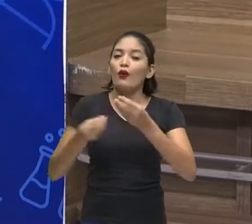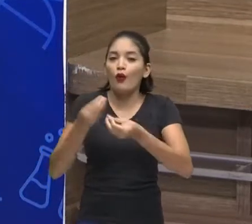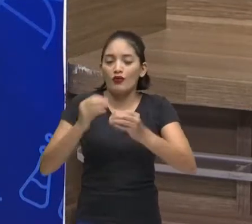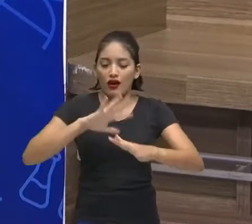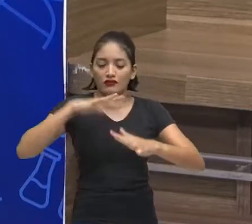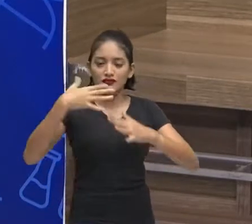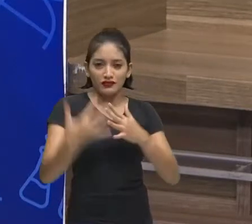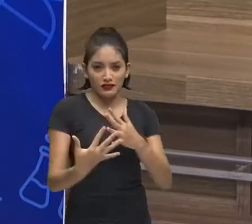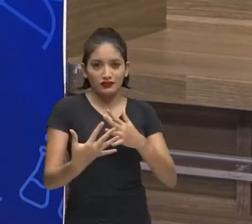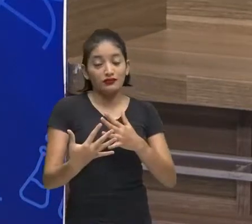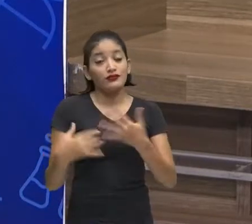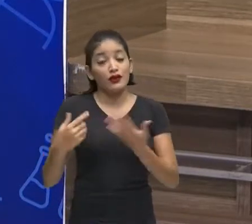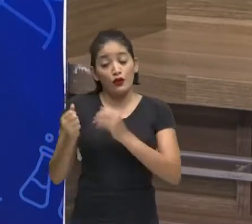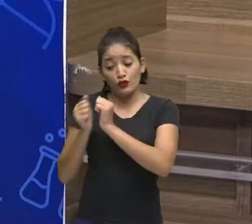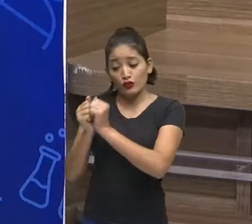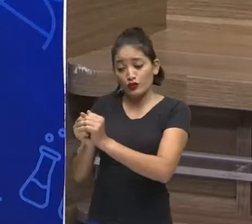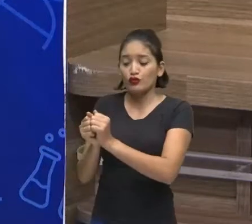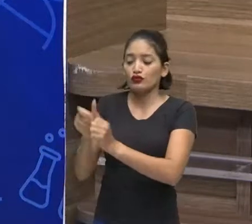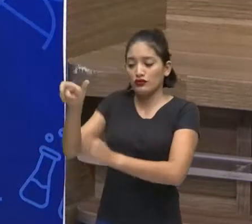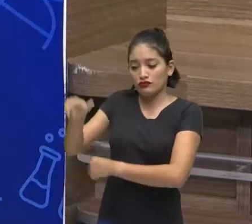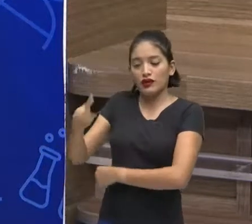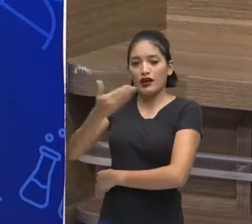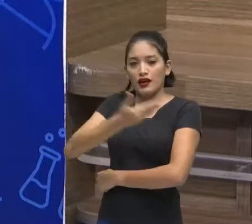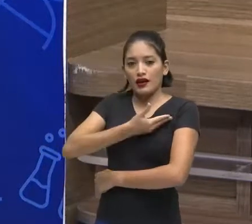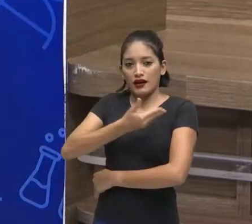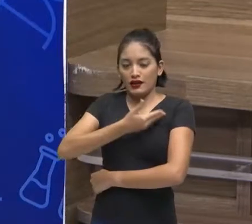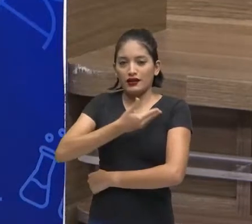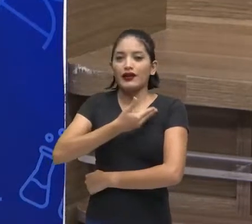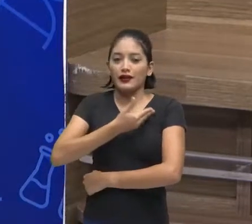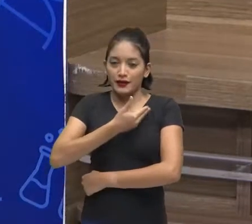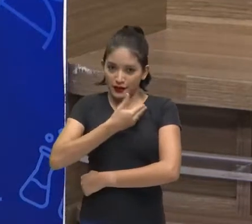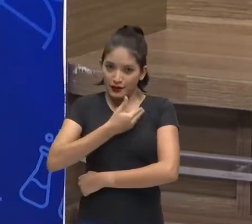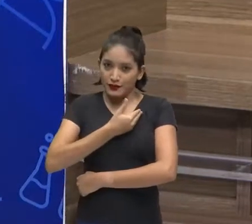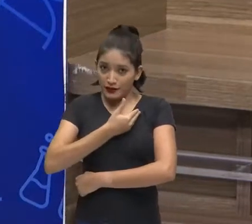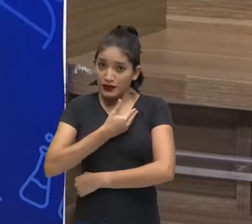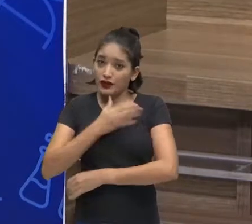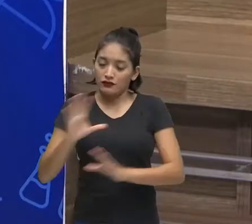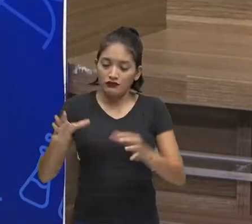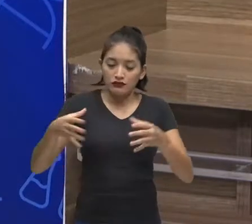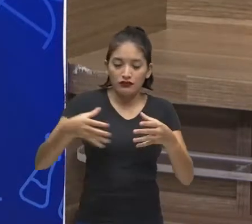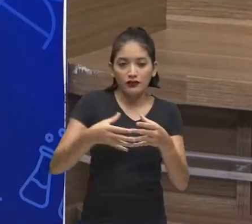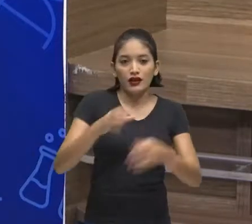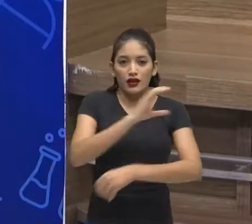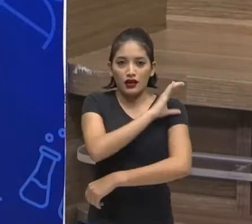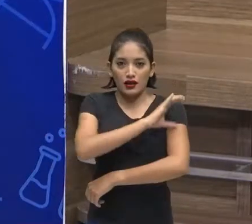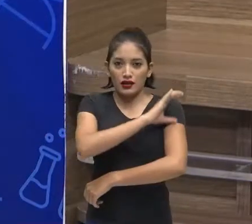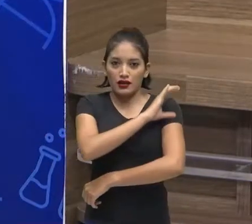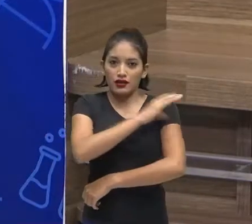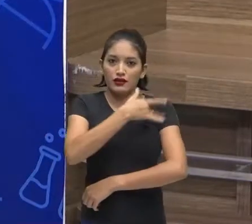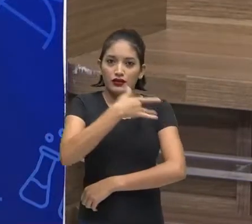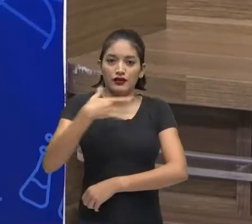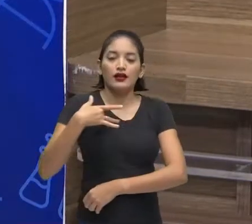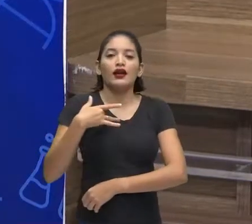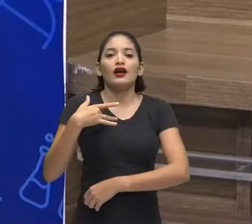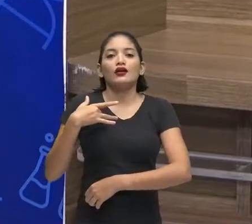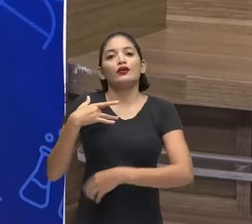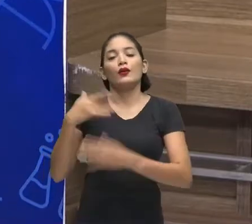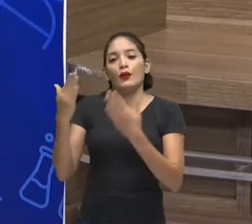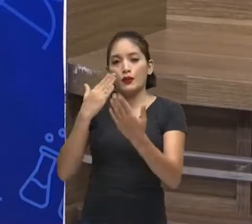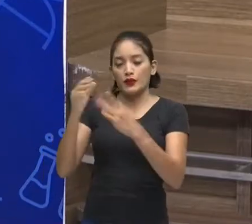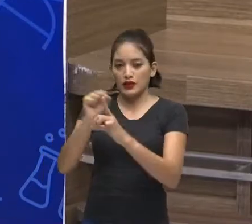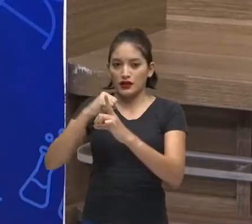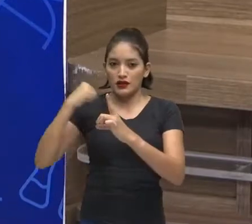estúdio, junto comigo, está esse colega que agora faz parte da Coordenação de Atenção à Saúde Psicossocial,